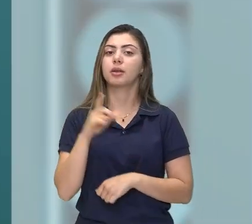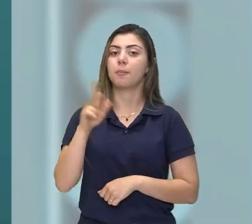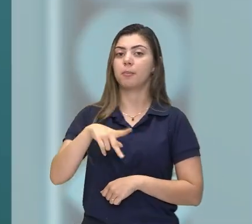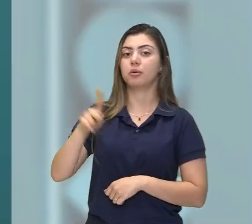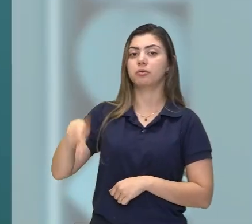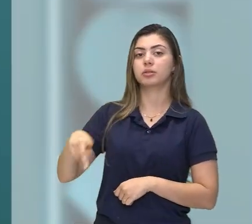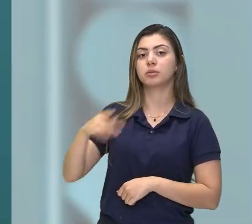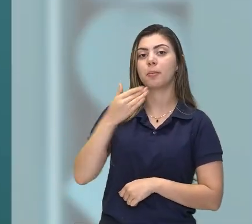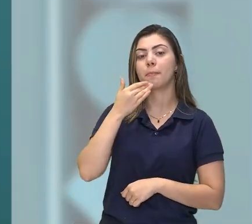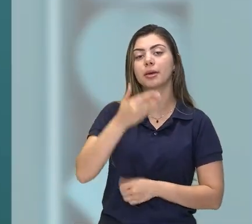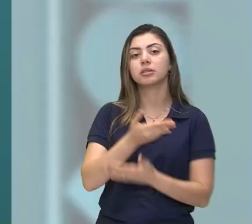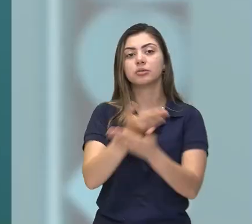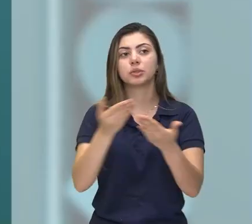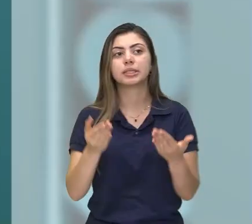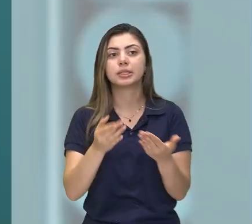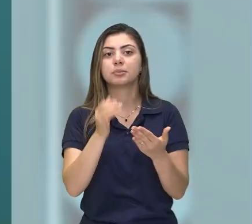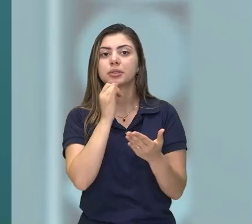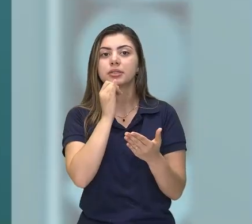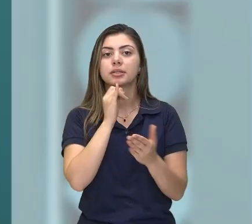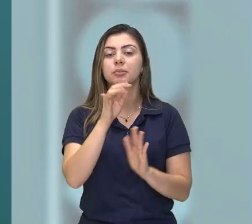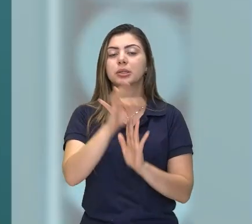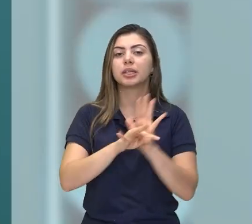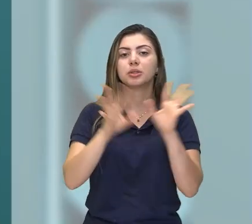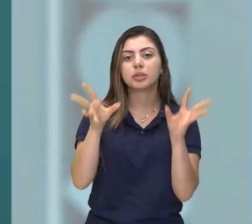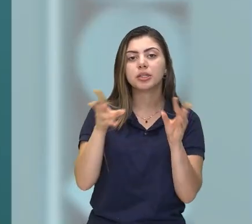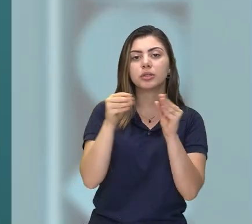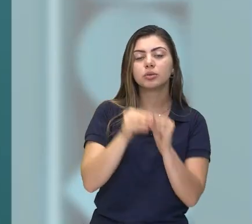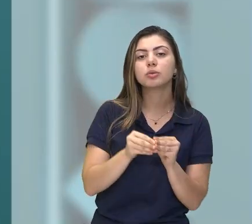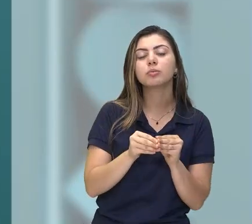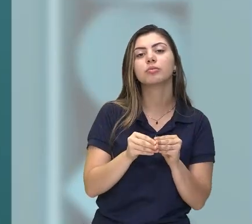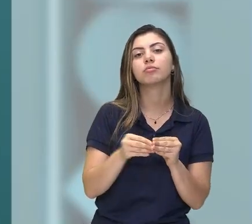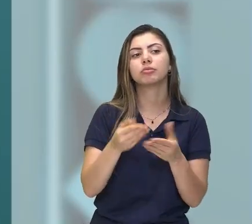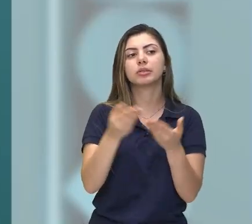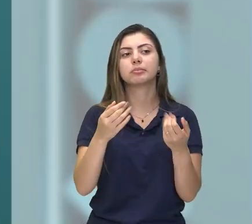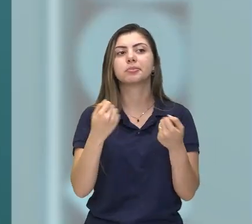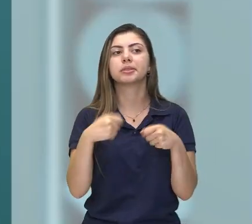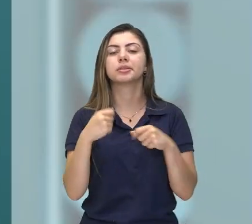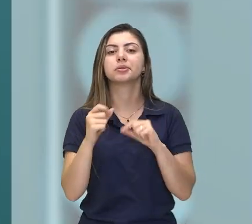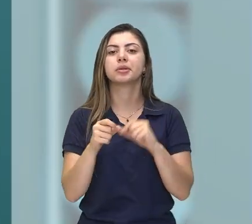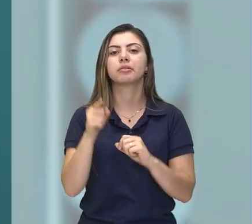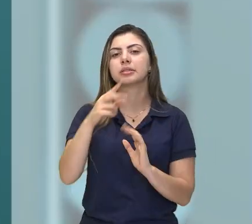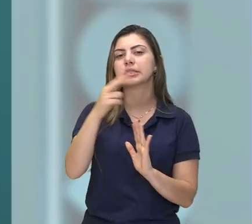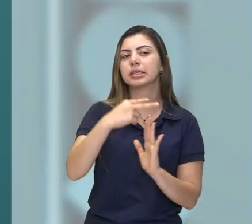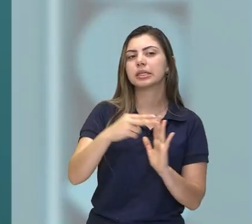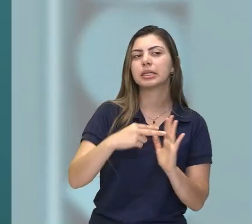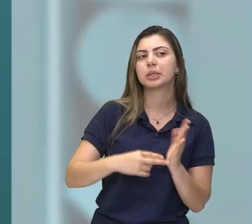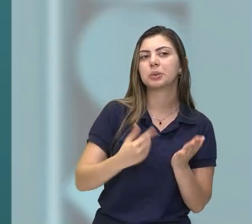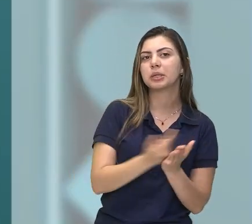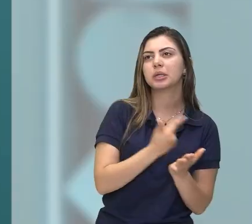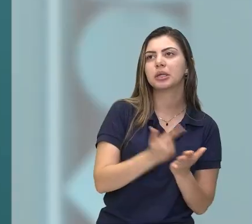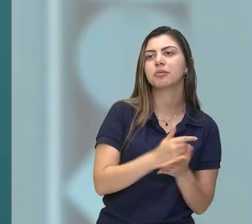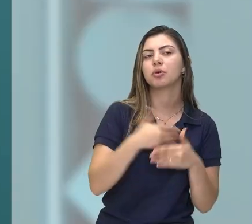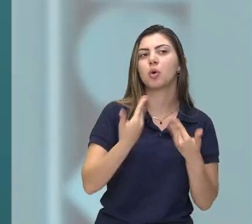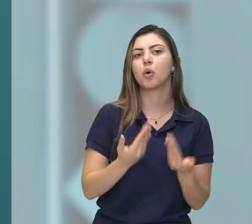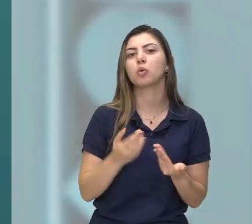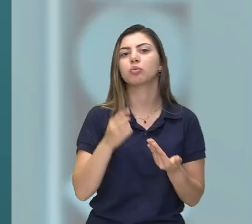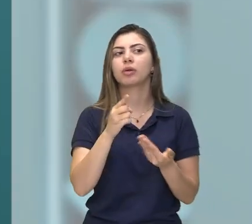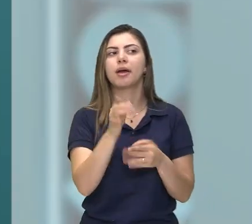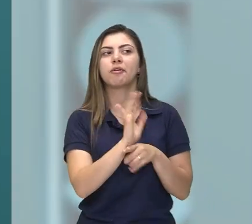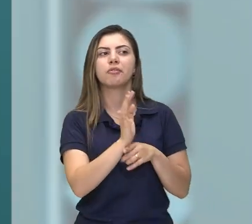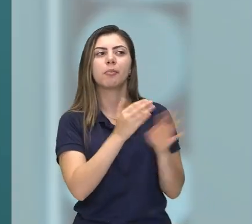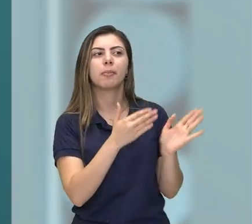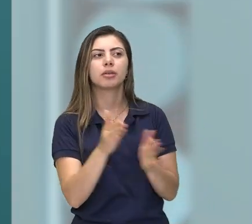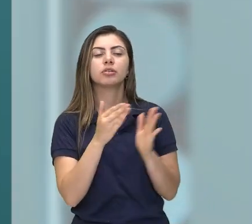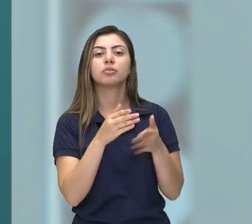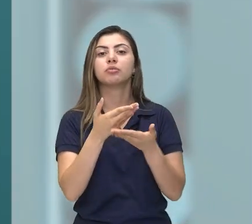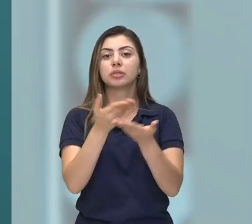pede o resumo de determinado texto. Olha, eu quero que vocês façam um resumo a respeito do que vocês leram ou a respeito do que vocês viram no filme. Você